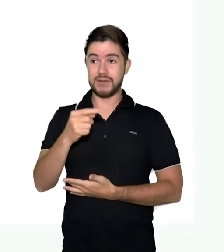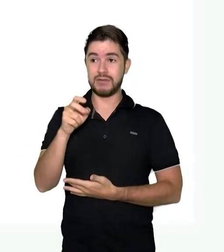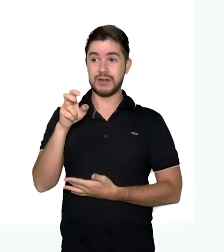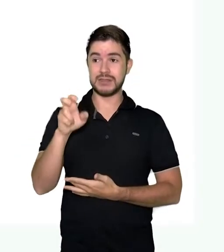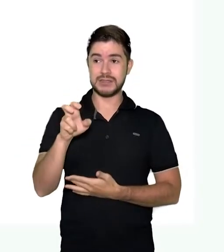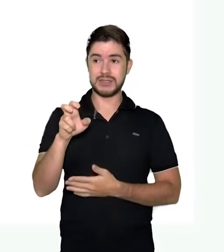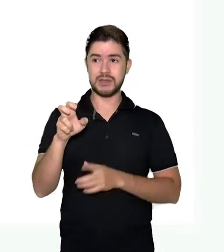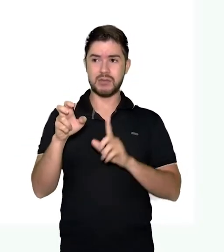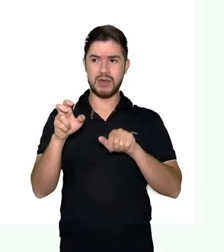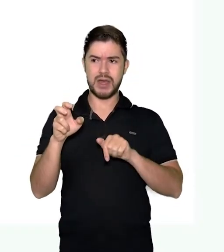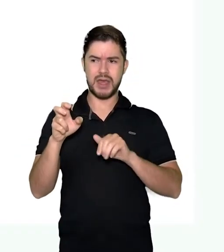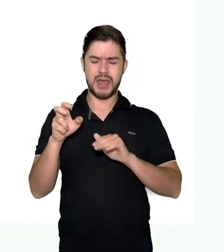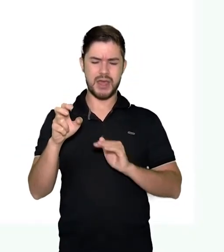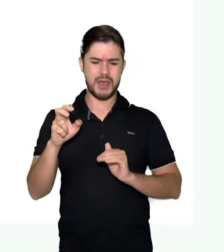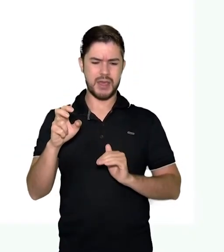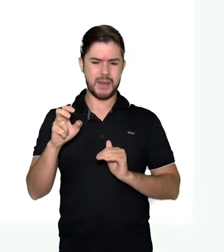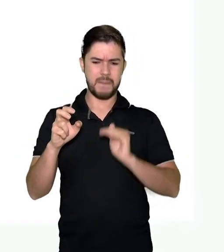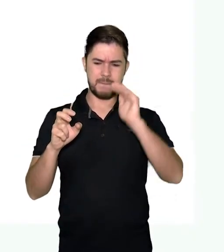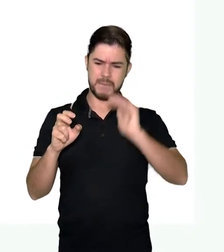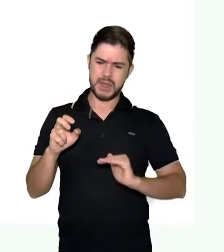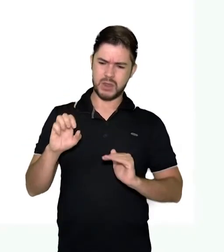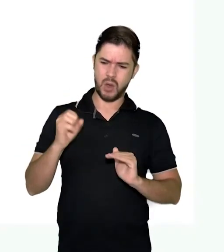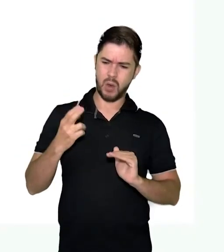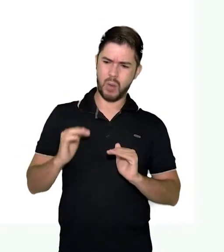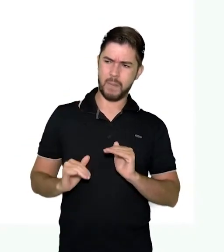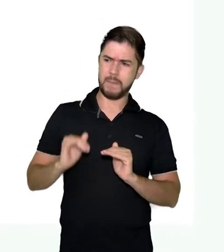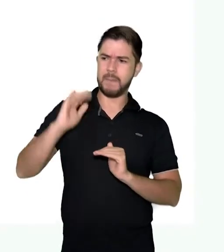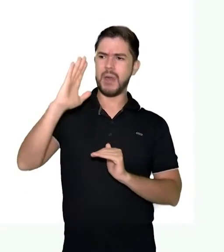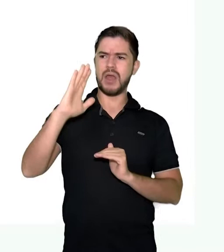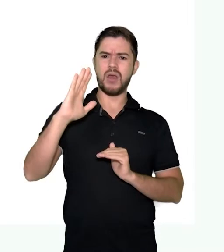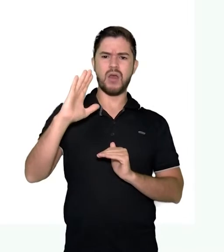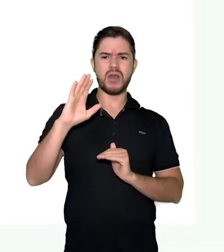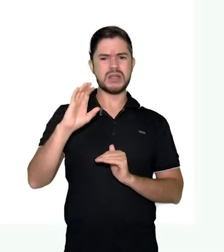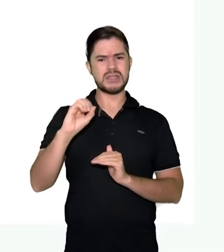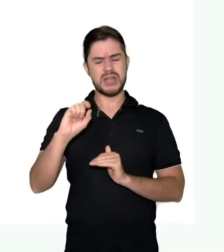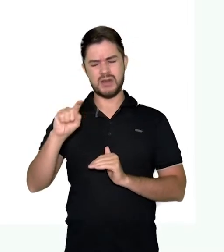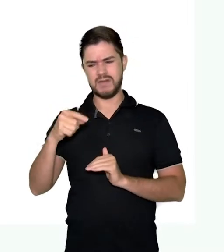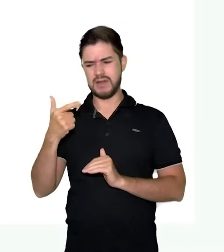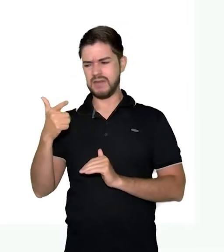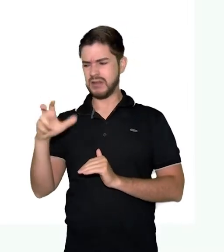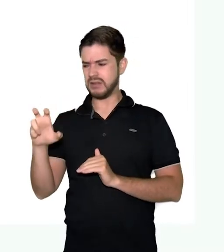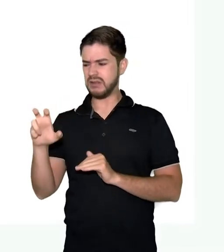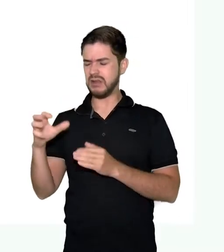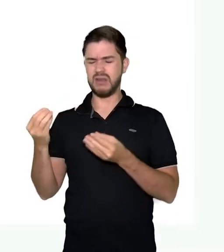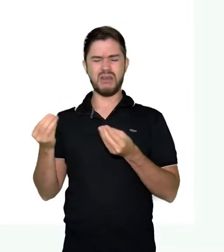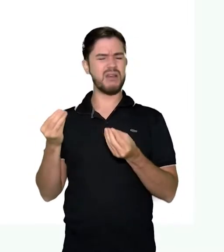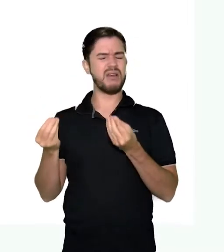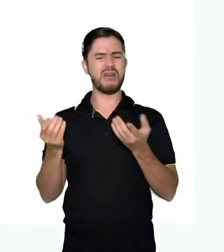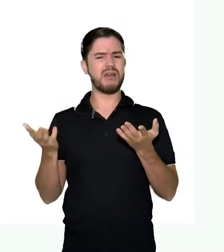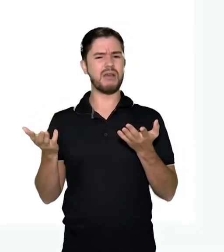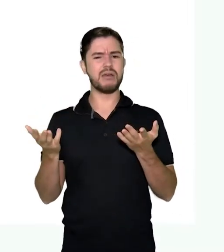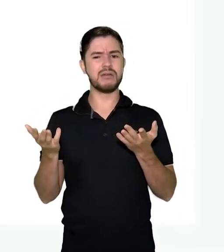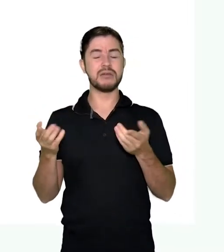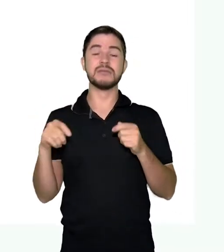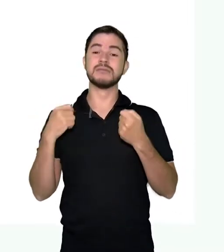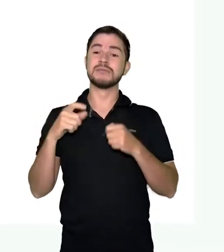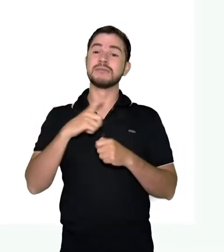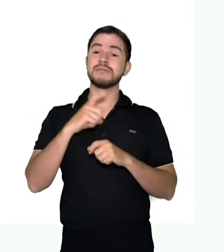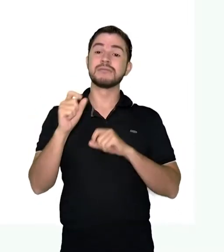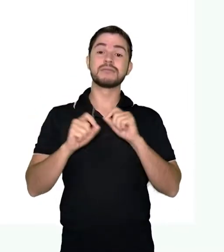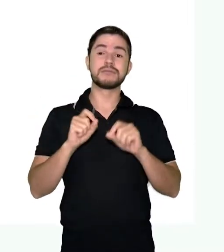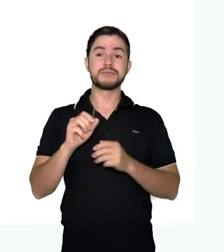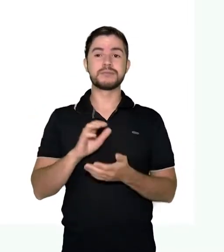0,5, ele é maior ou menor que 0,25? Então, vejam só. Eu tenho